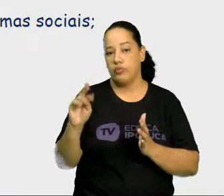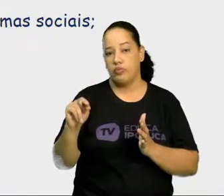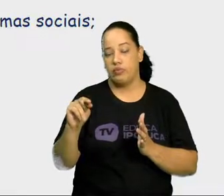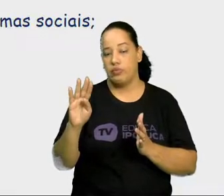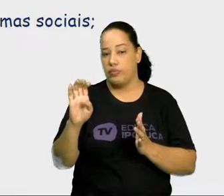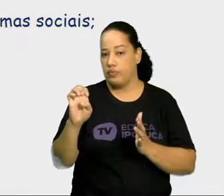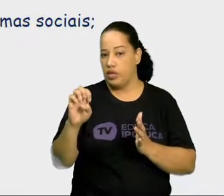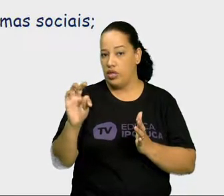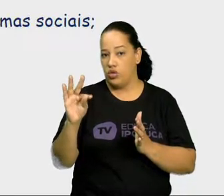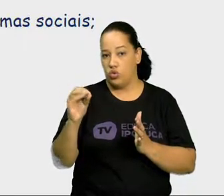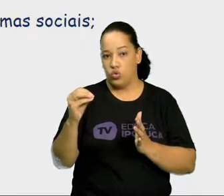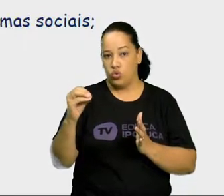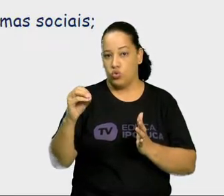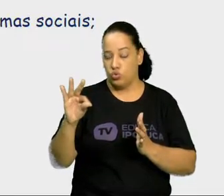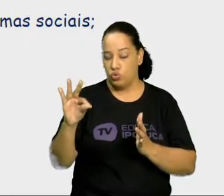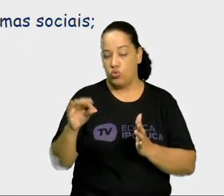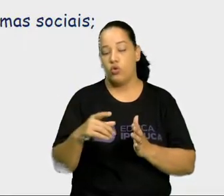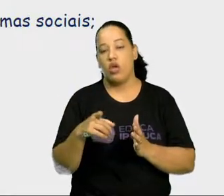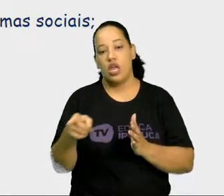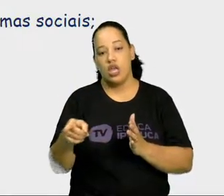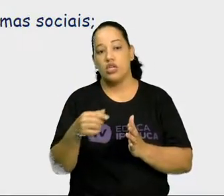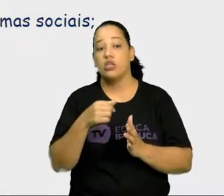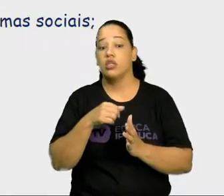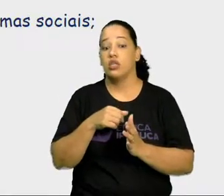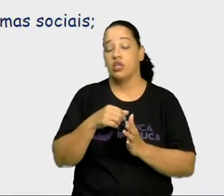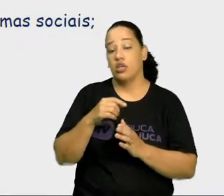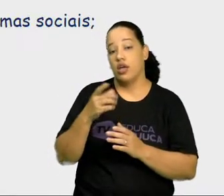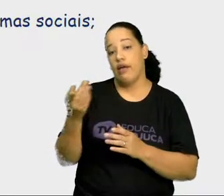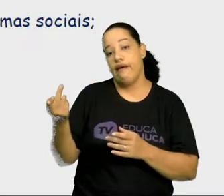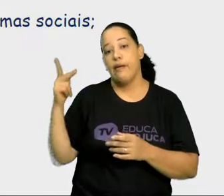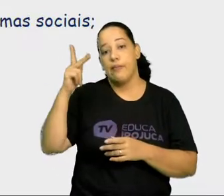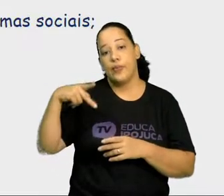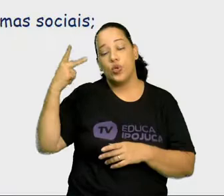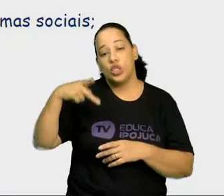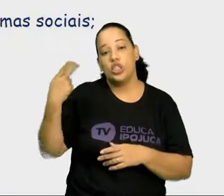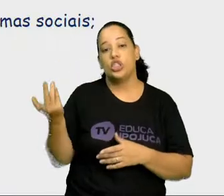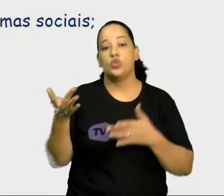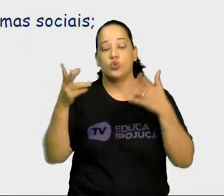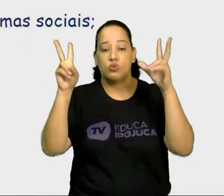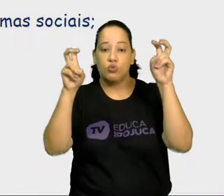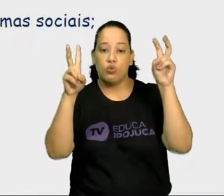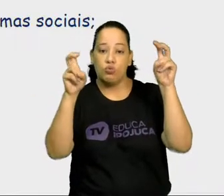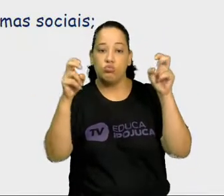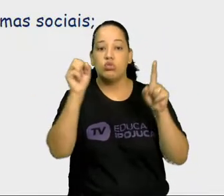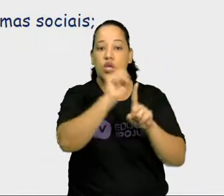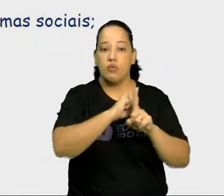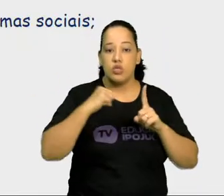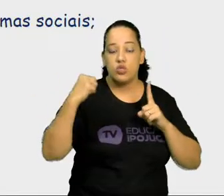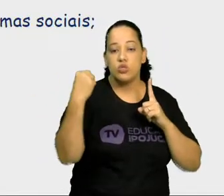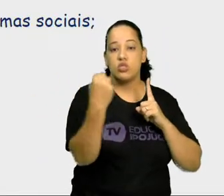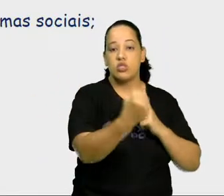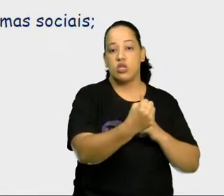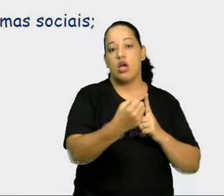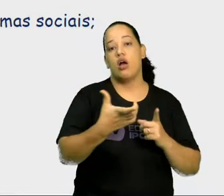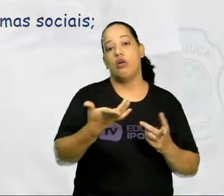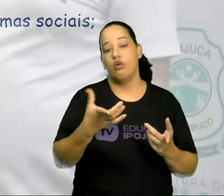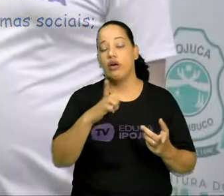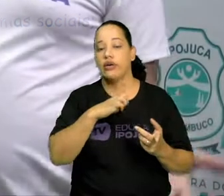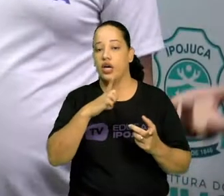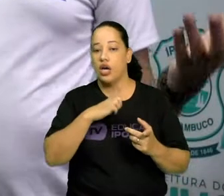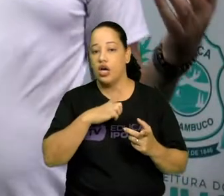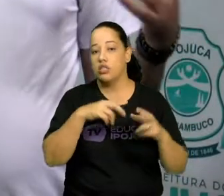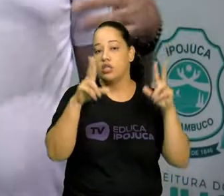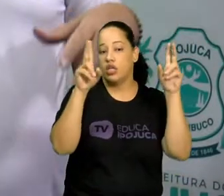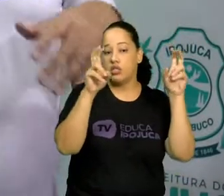é um teatro político voltado para temas sociais dentro dele a gente tem o Teatro Épico